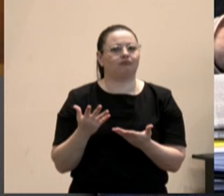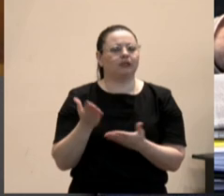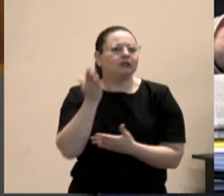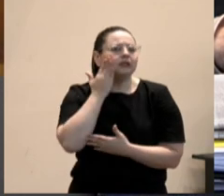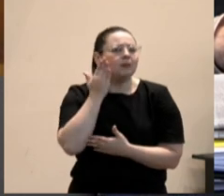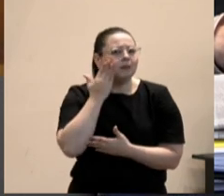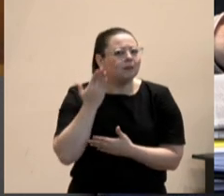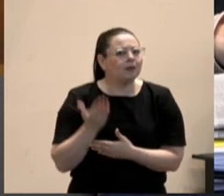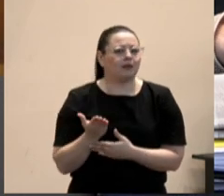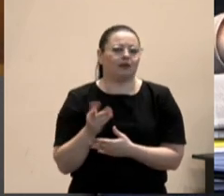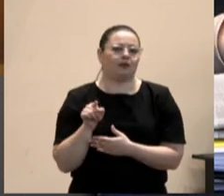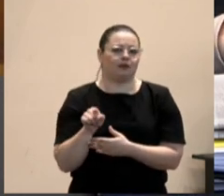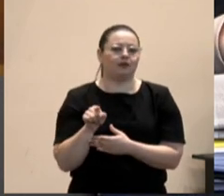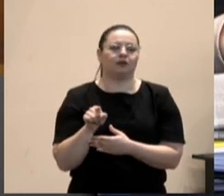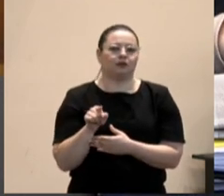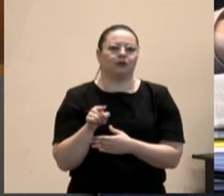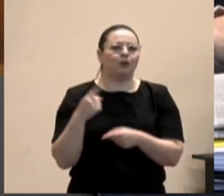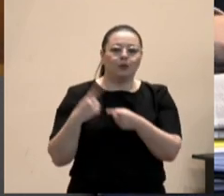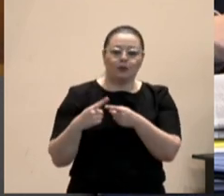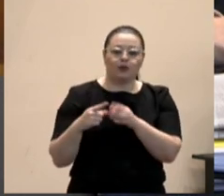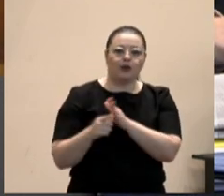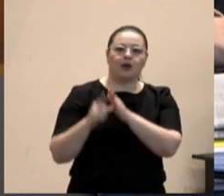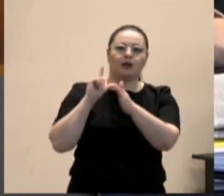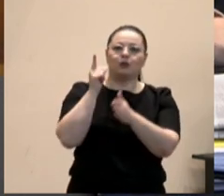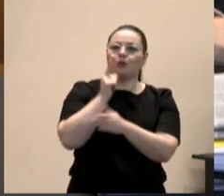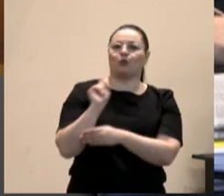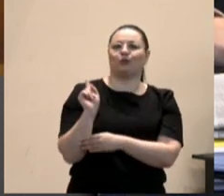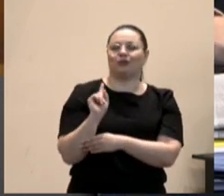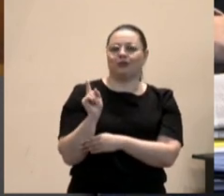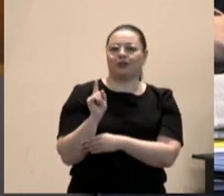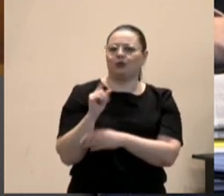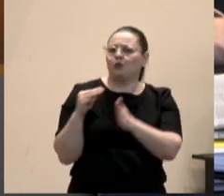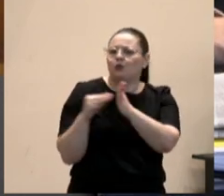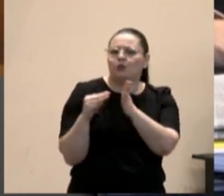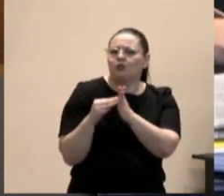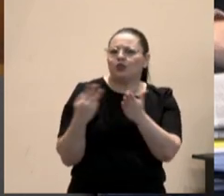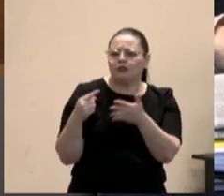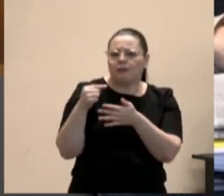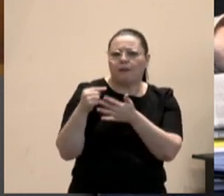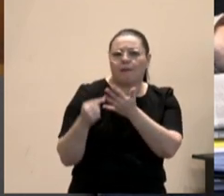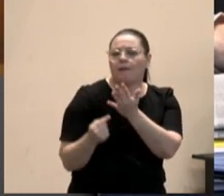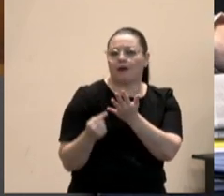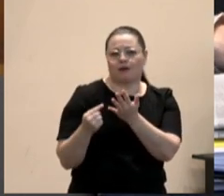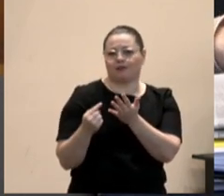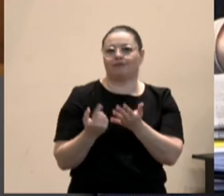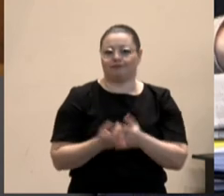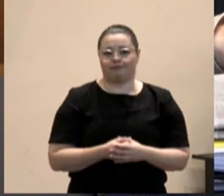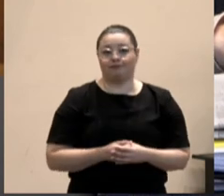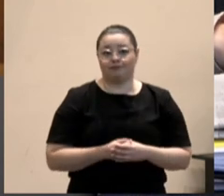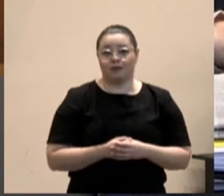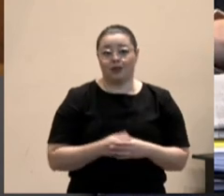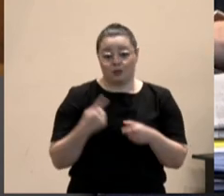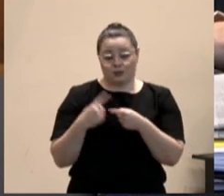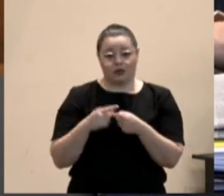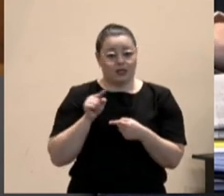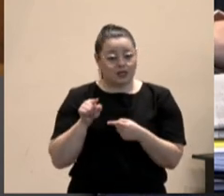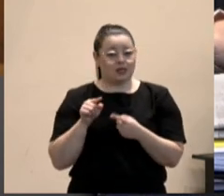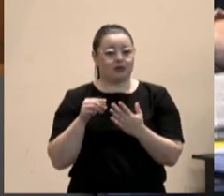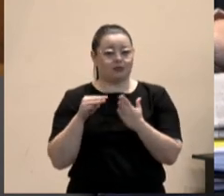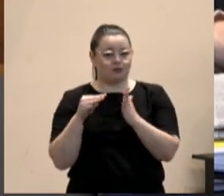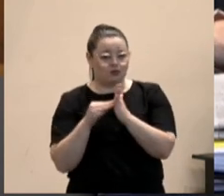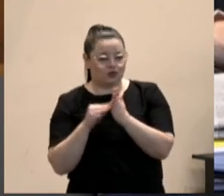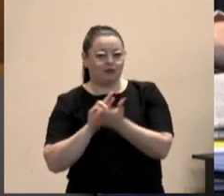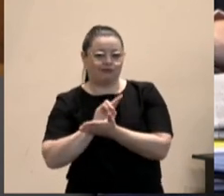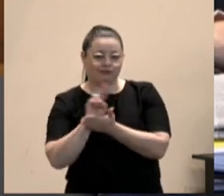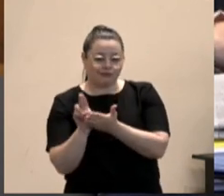Saber da sua não completude e as razões, né? Razões que nos colocam, né,